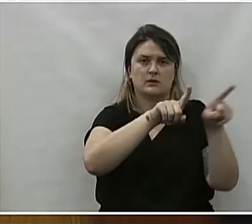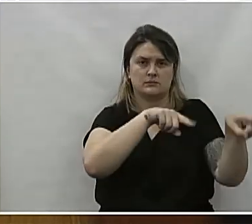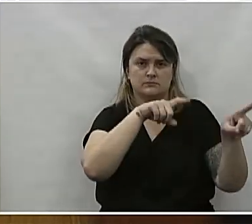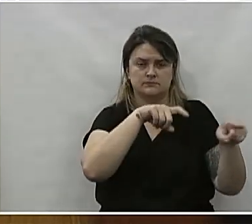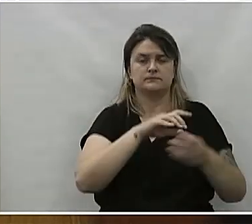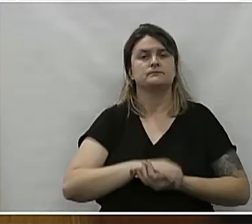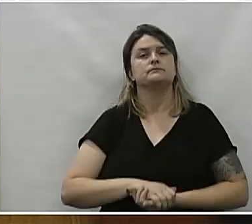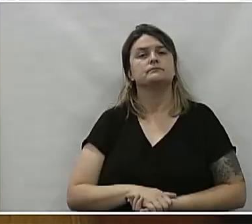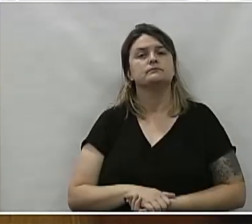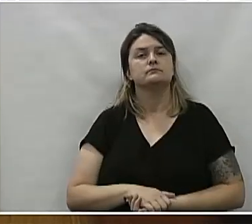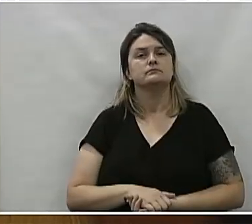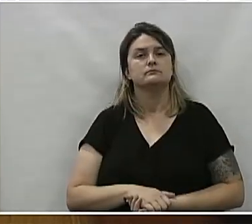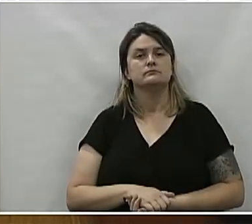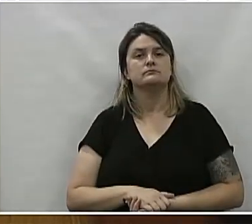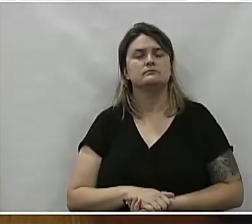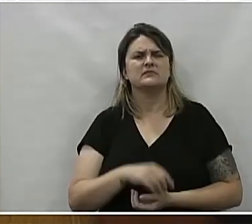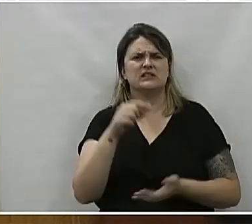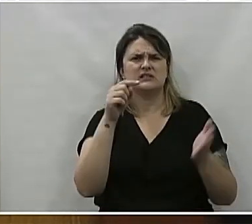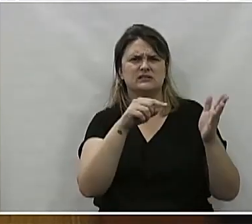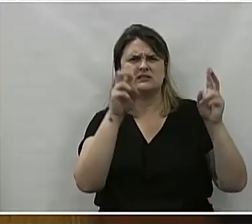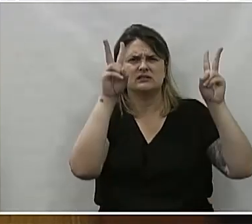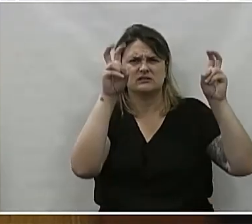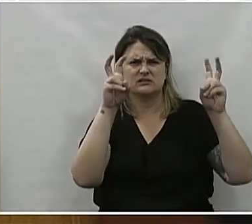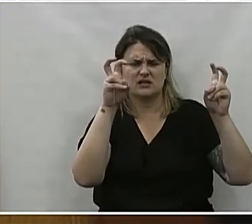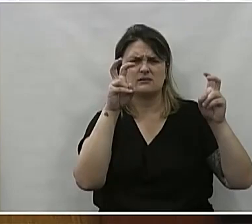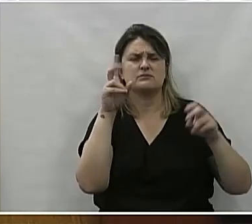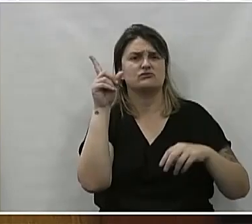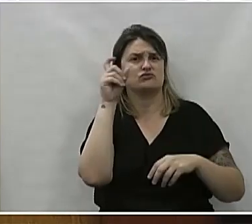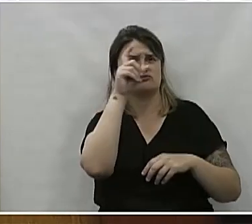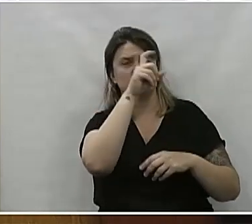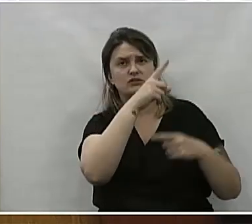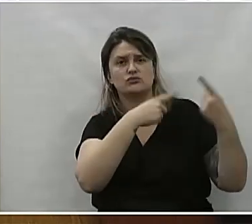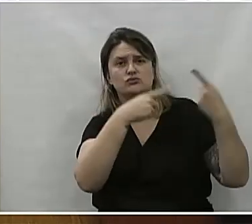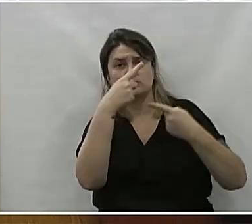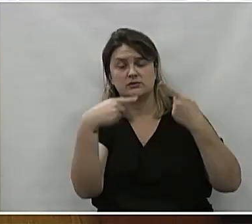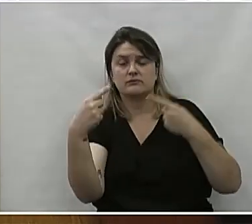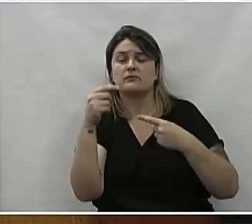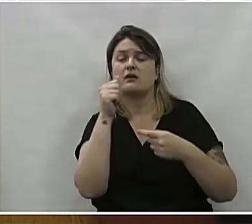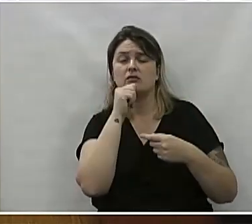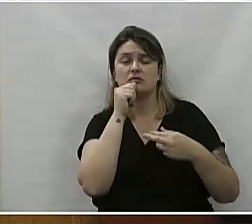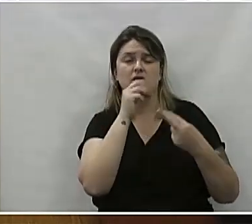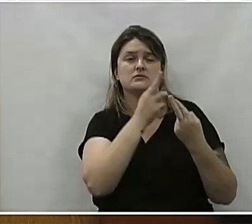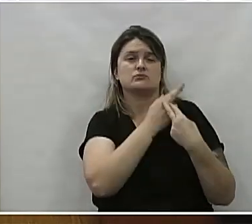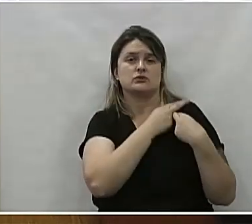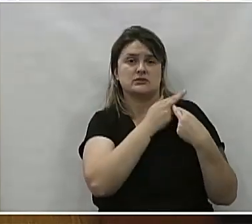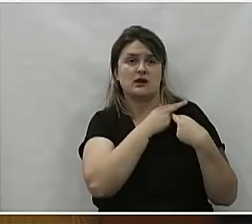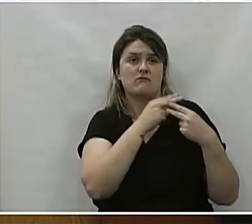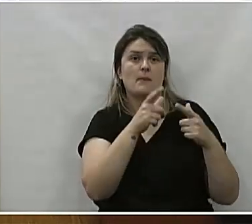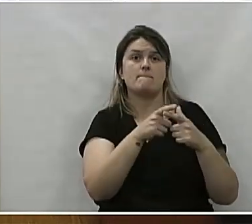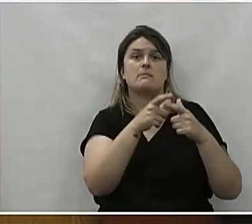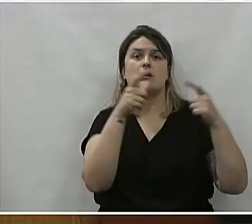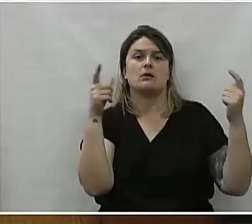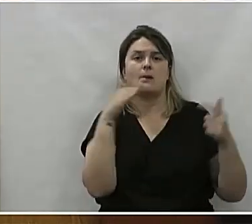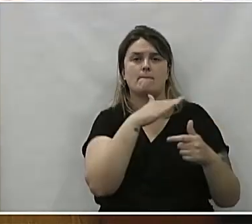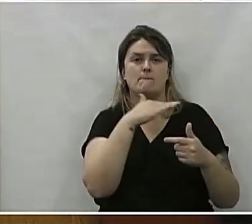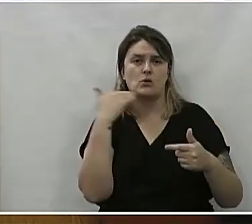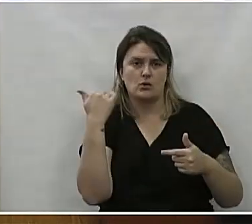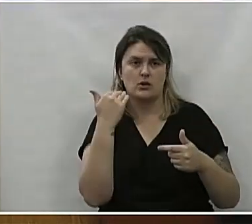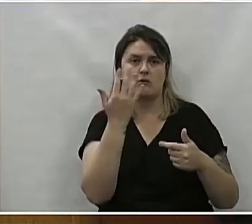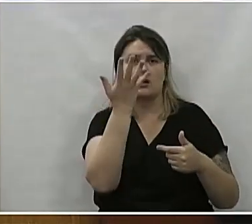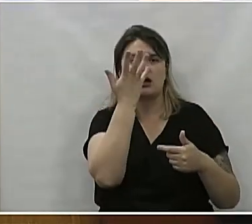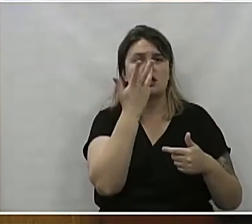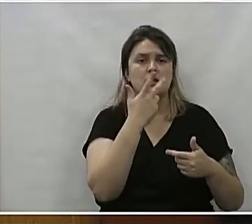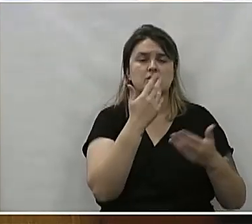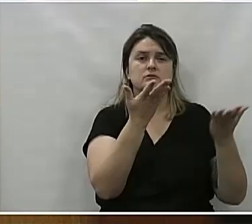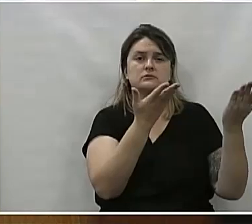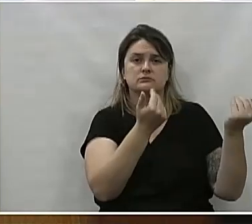Justificativa Tema ainda tratado como tabu pela sociedade É o responsável por grande parcela das mortes prematuras entre crianças